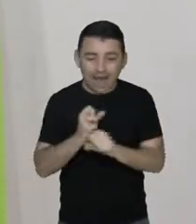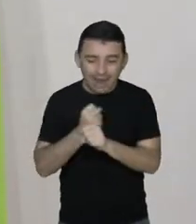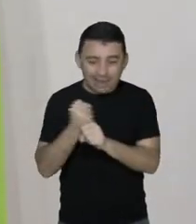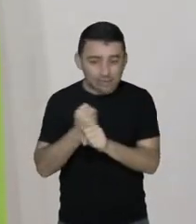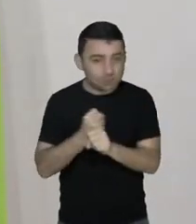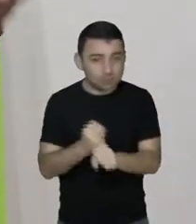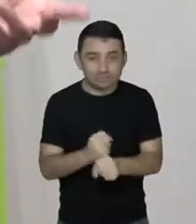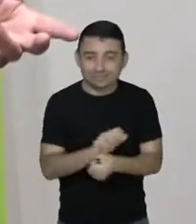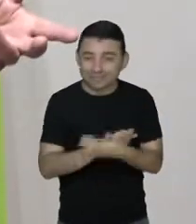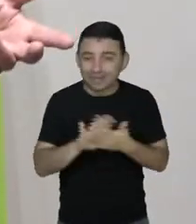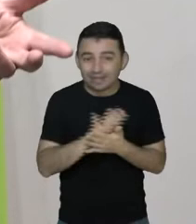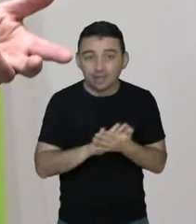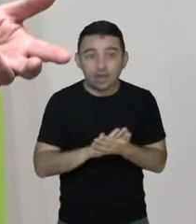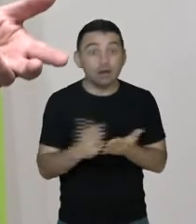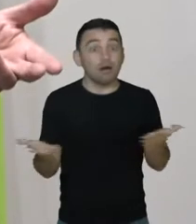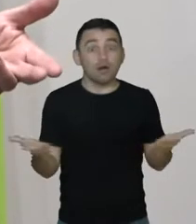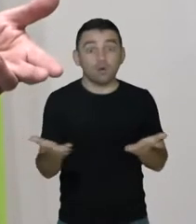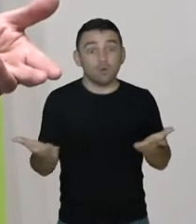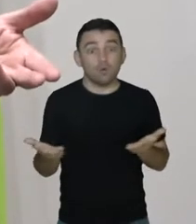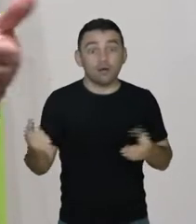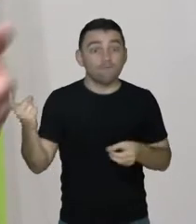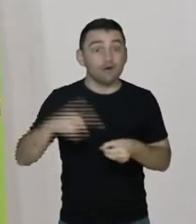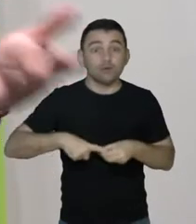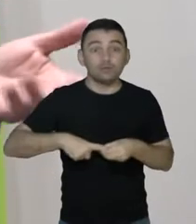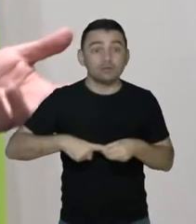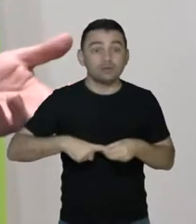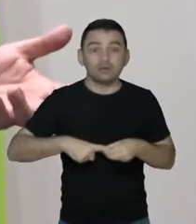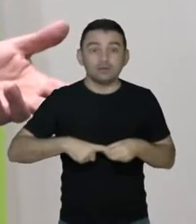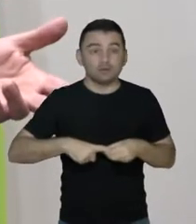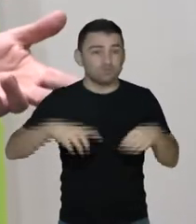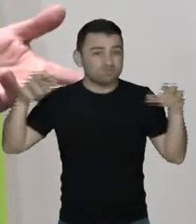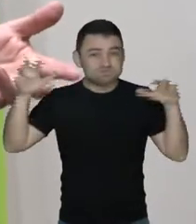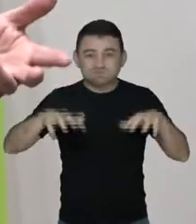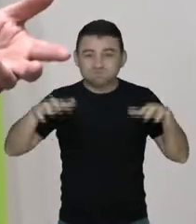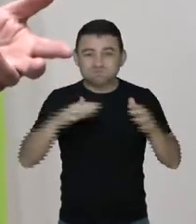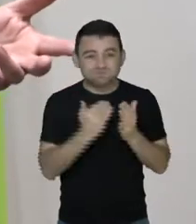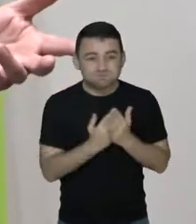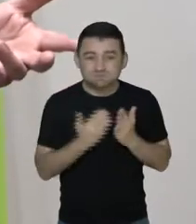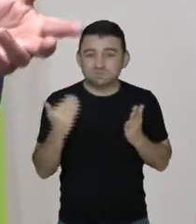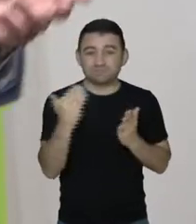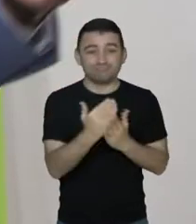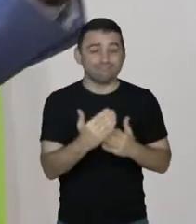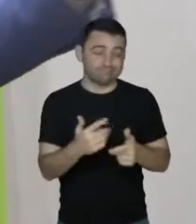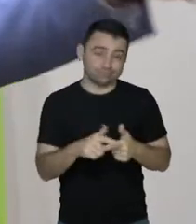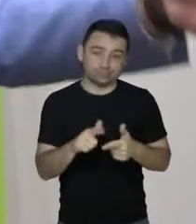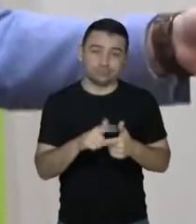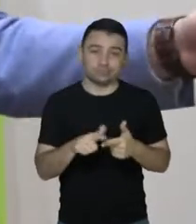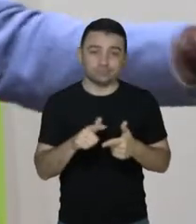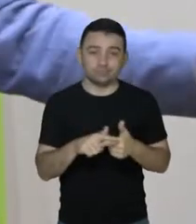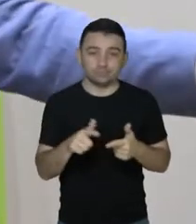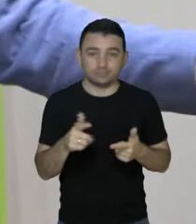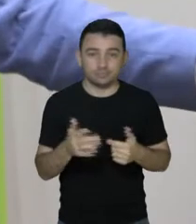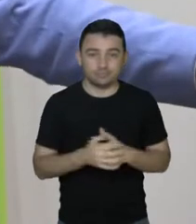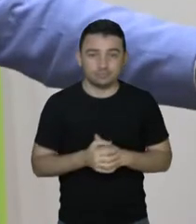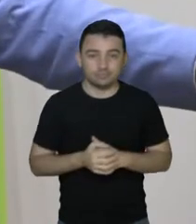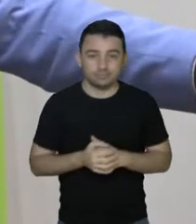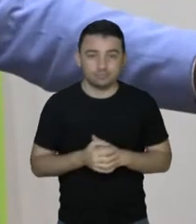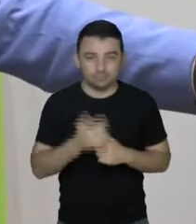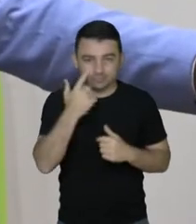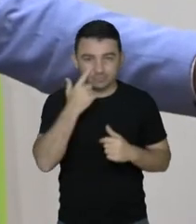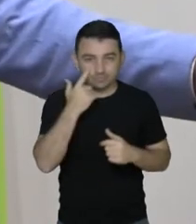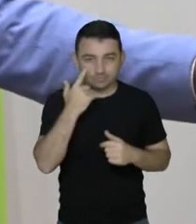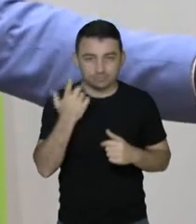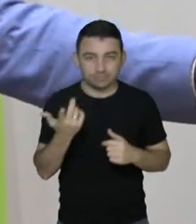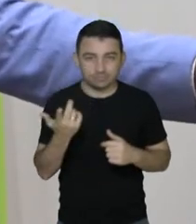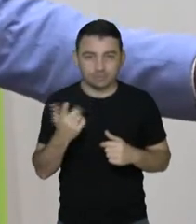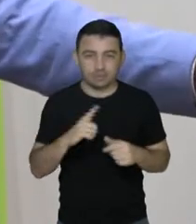anos e agora nós enfrentamos o problema do excesso de chuva tem alguma foto ali Romeu da própria questão